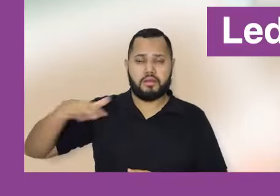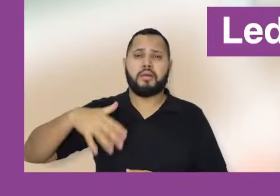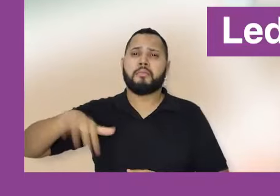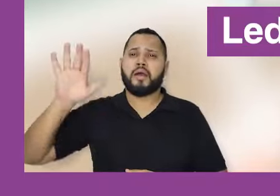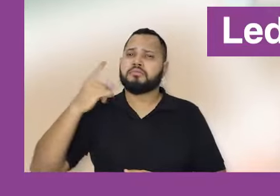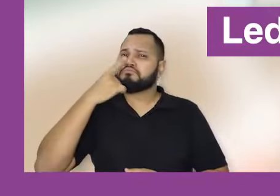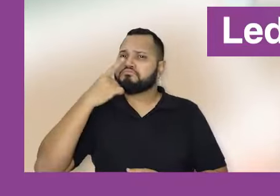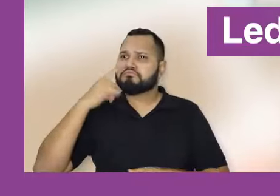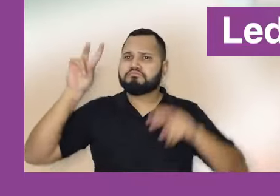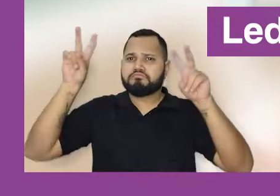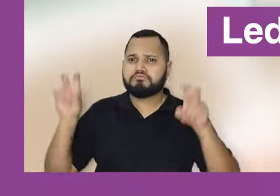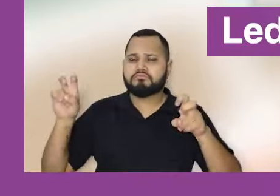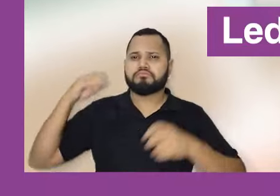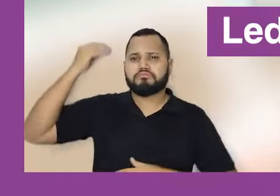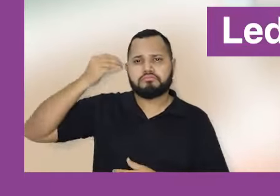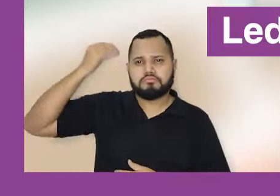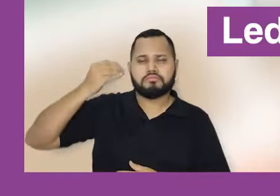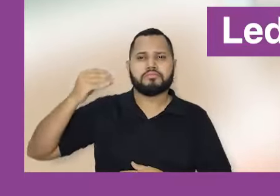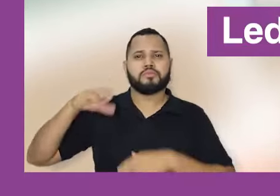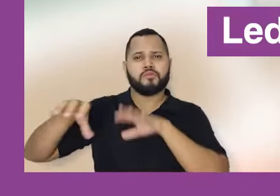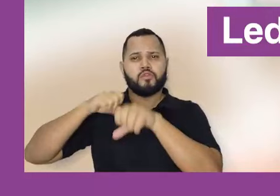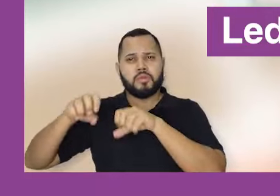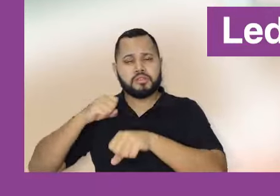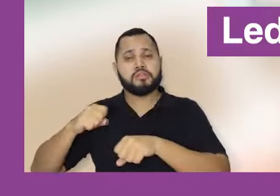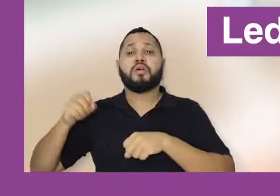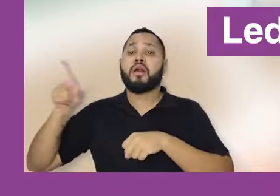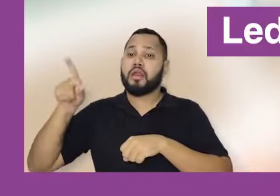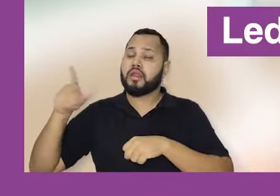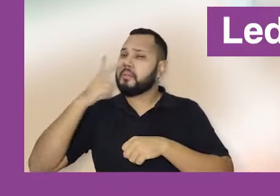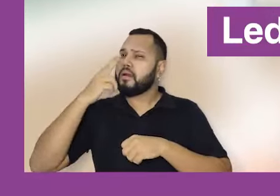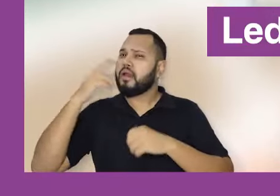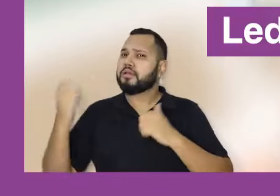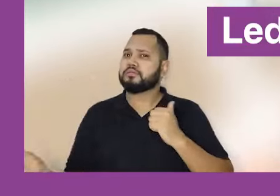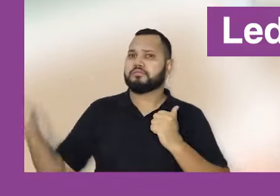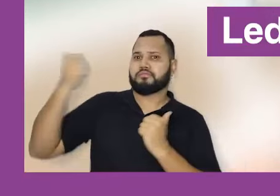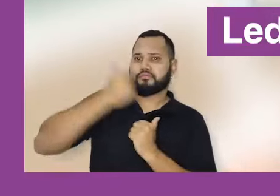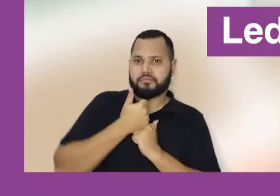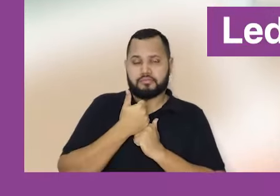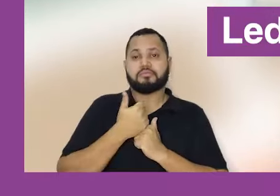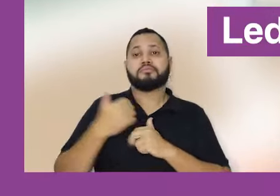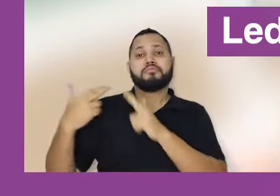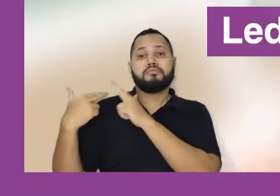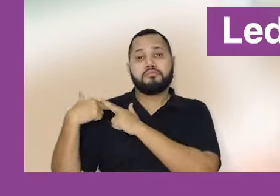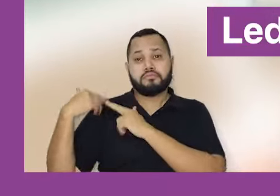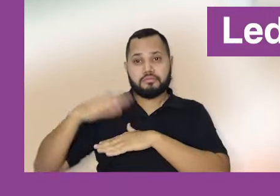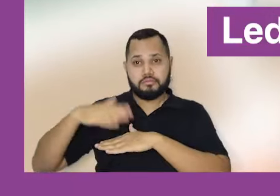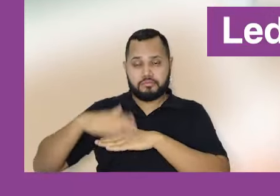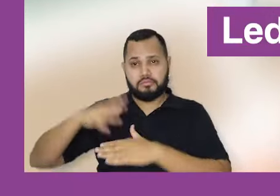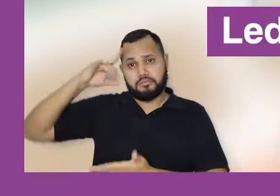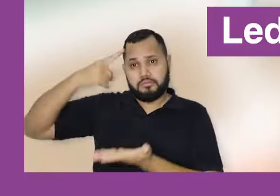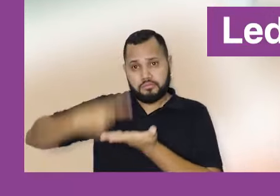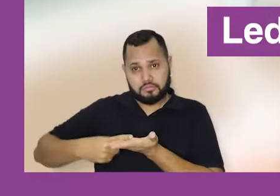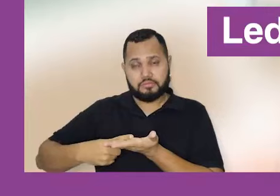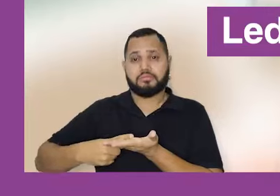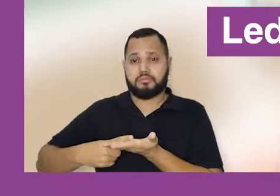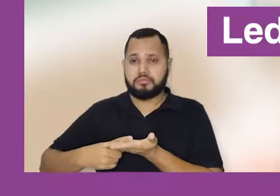então quando o André fala por exemplo que vende debaixo né não precisa ser um executivo um líder pode ser